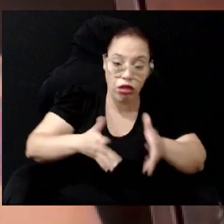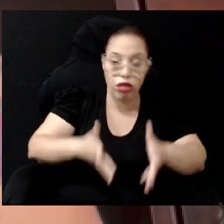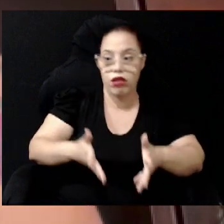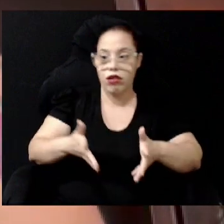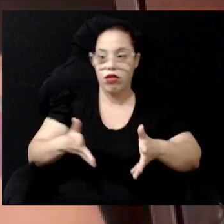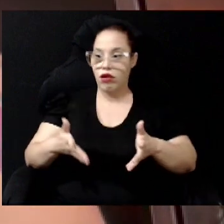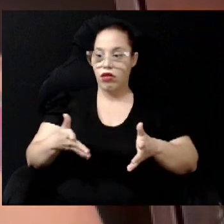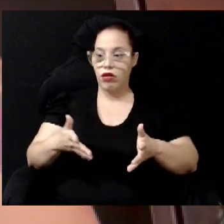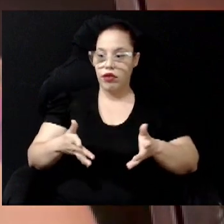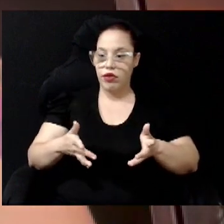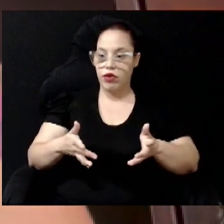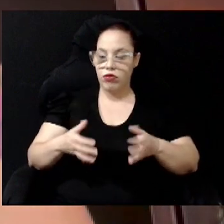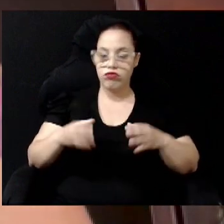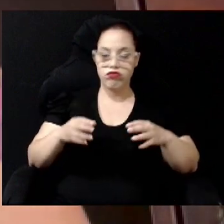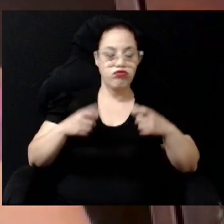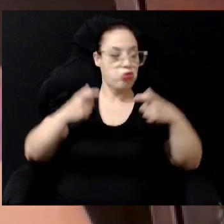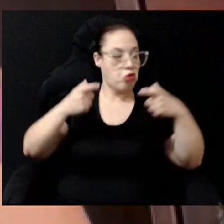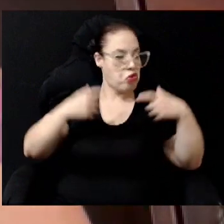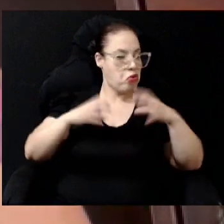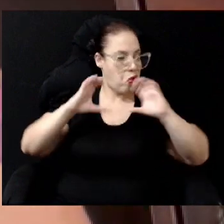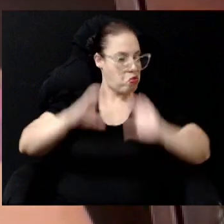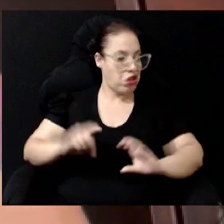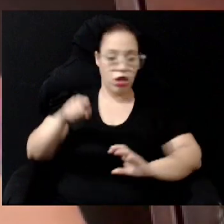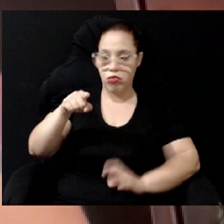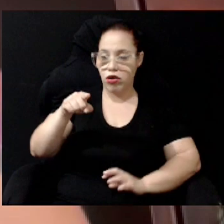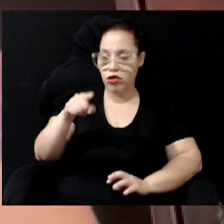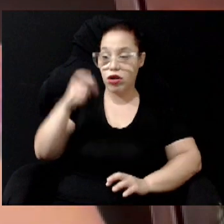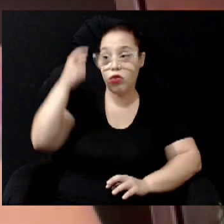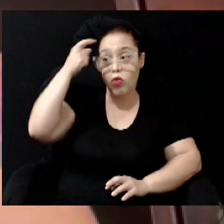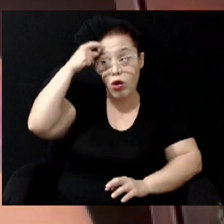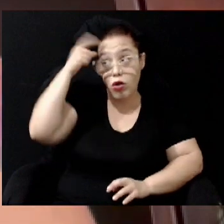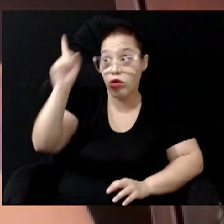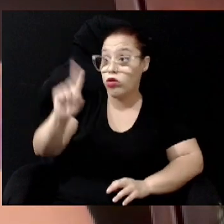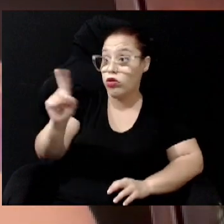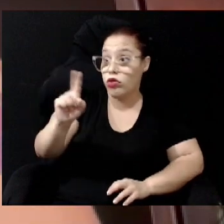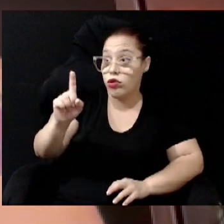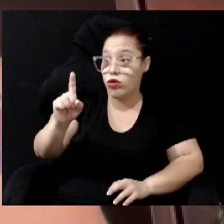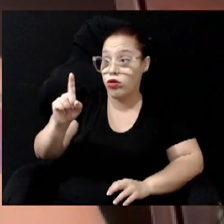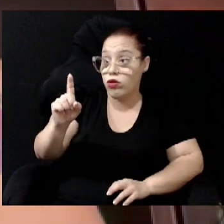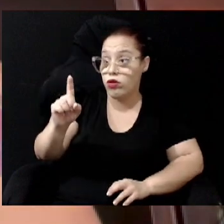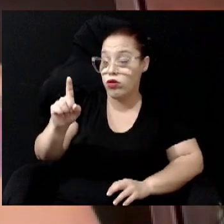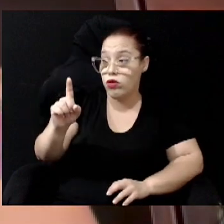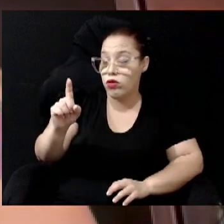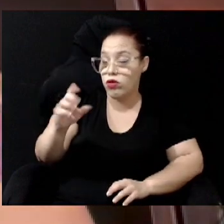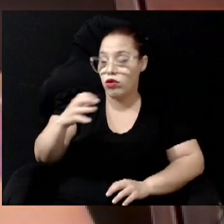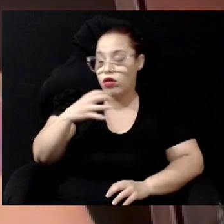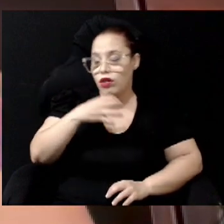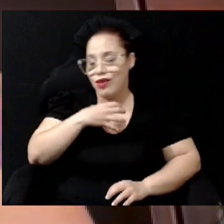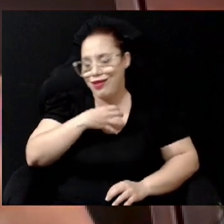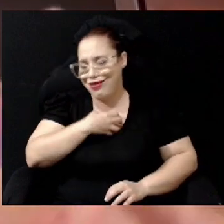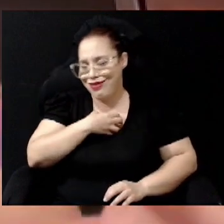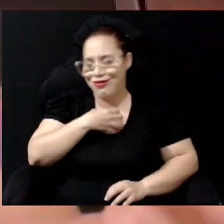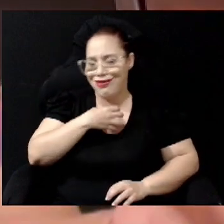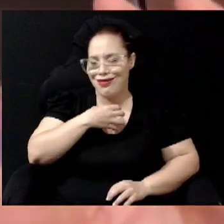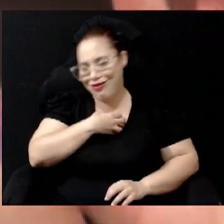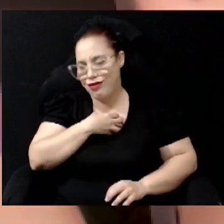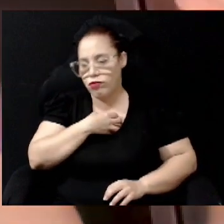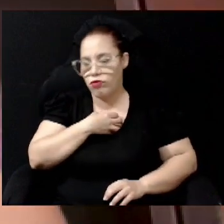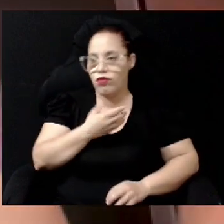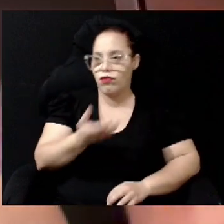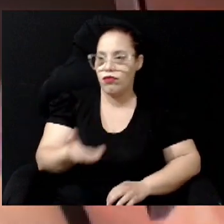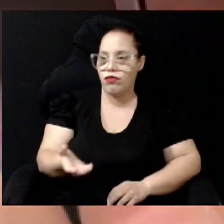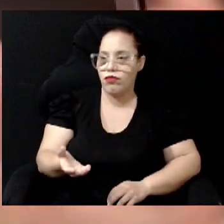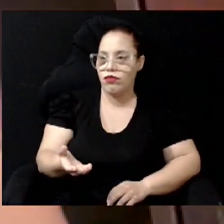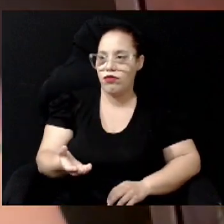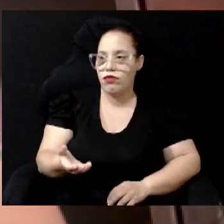uma atitude que não é racional, né? É do nosso sentimental. Então, trazer